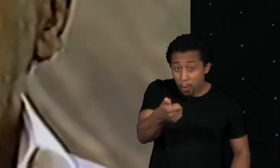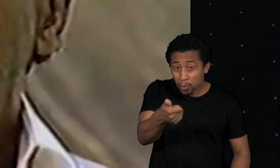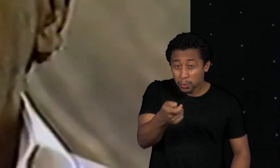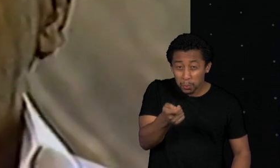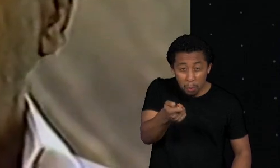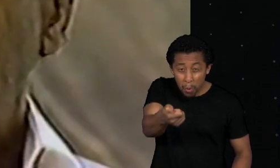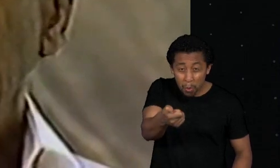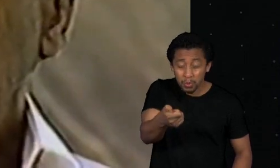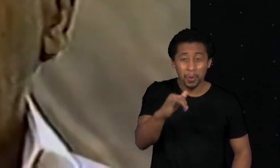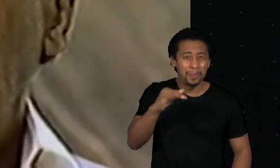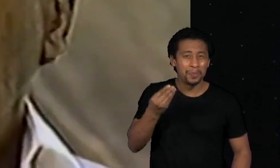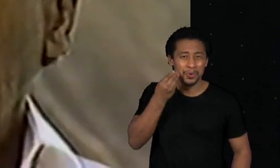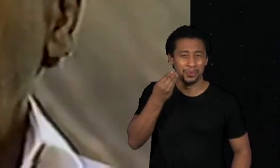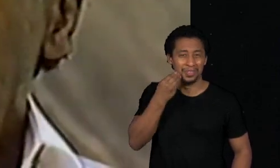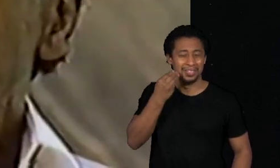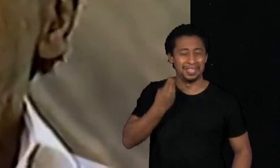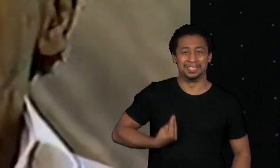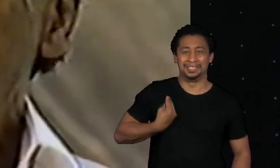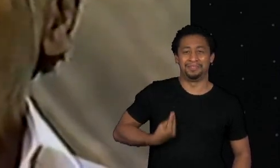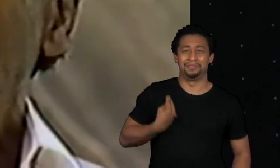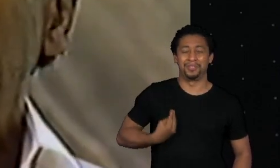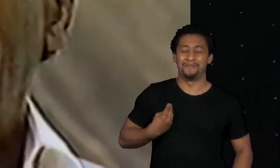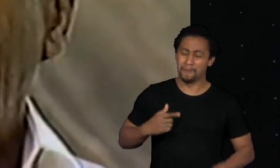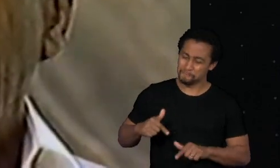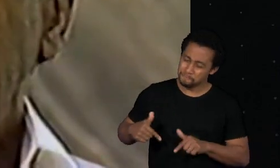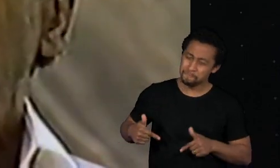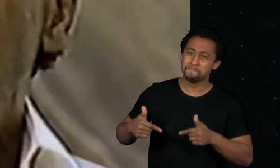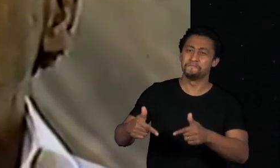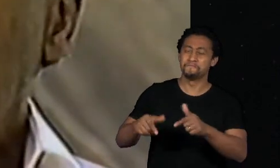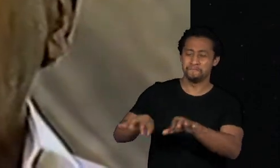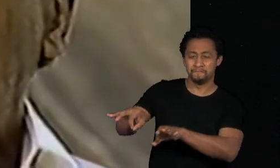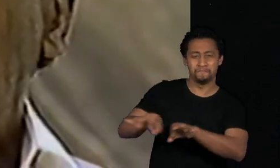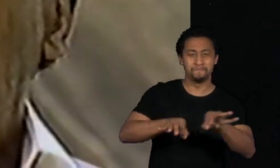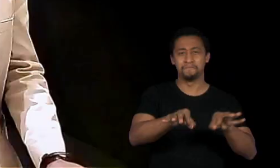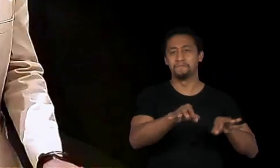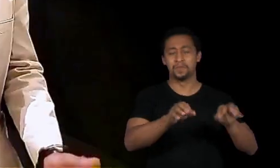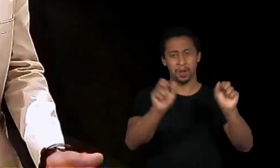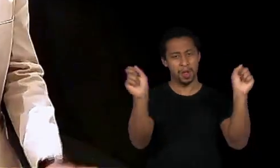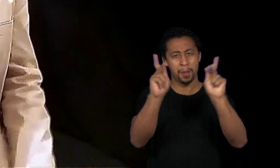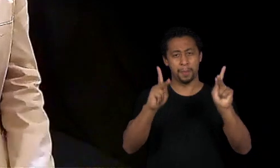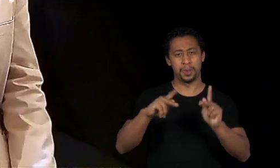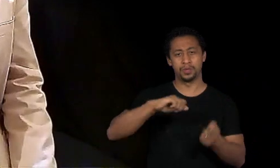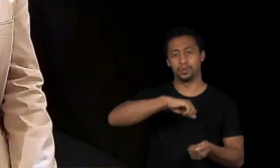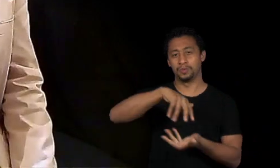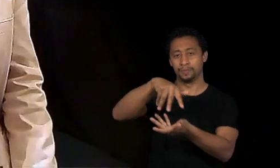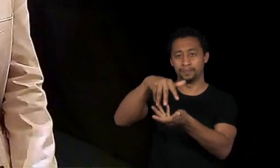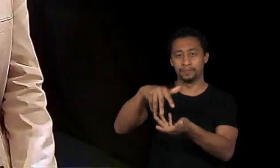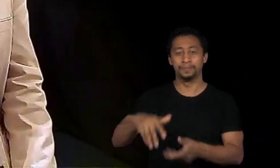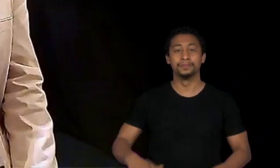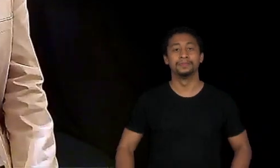momento que estamos vivendo, a construção da paz mundial. Dizer que